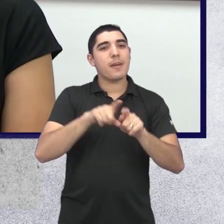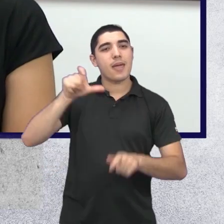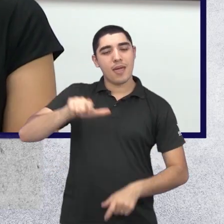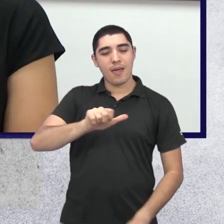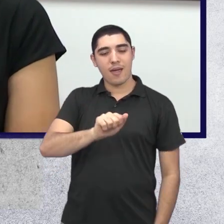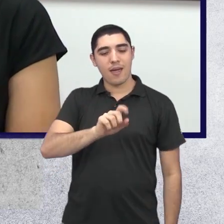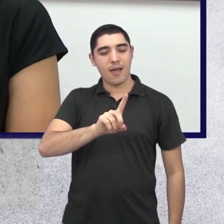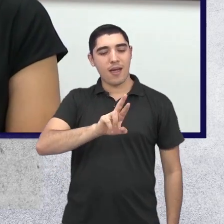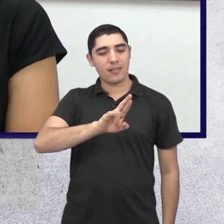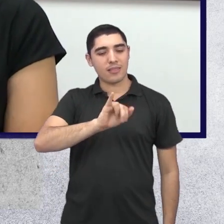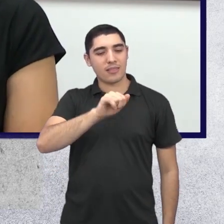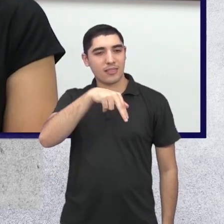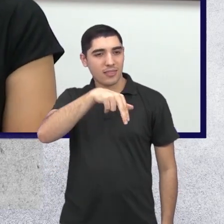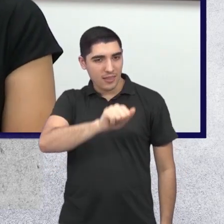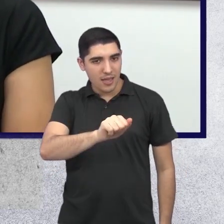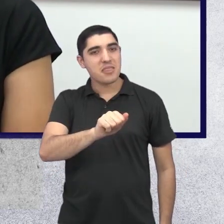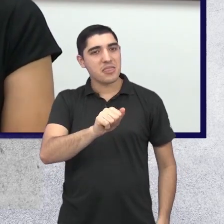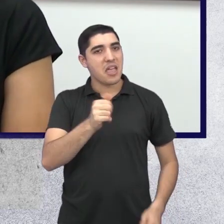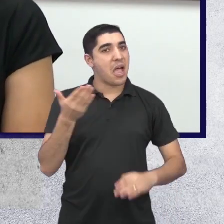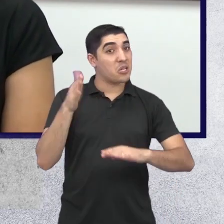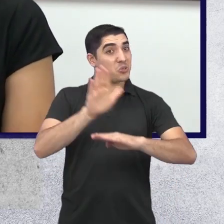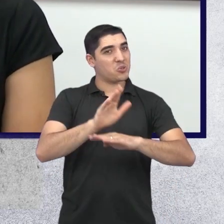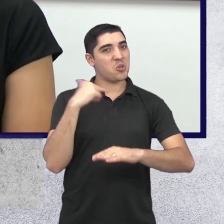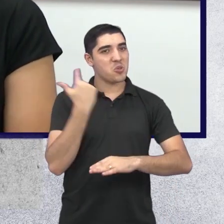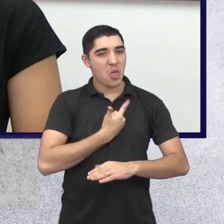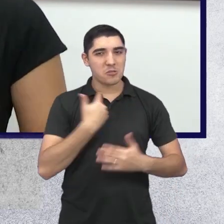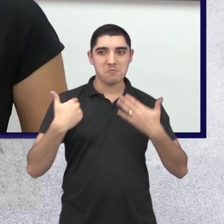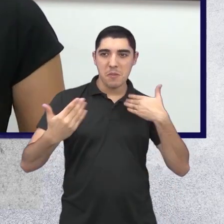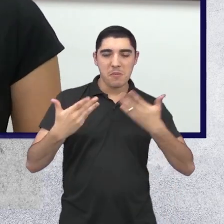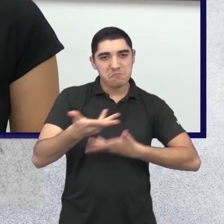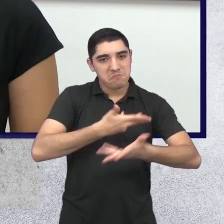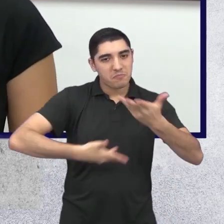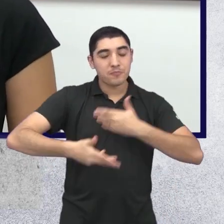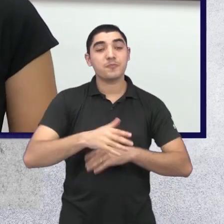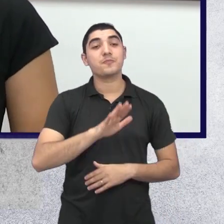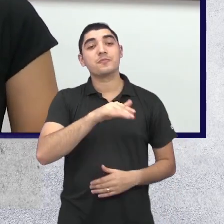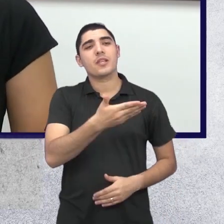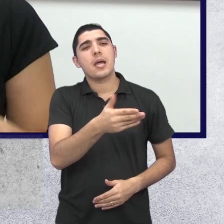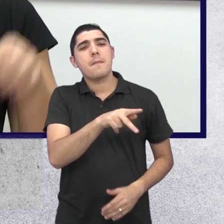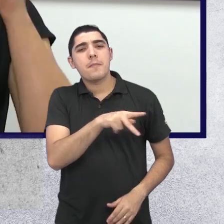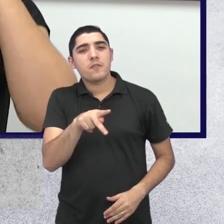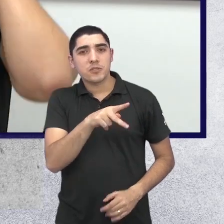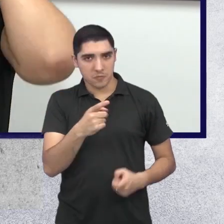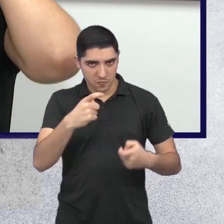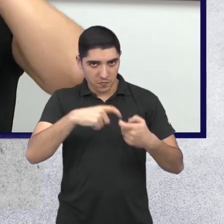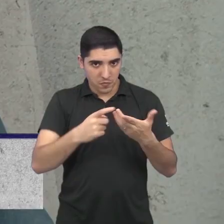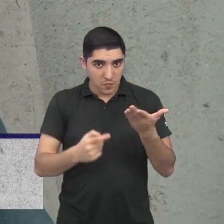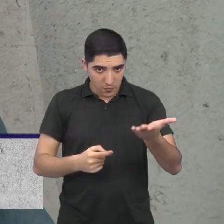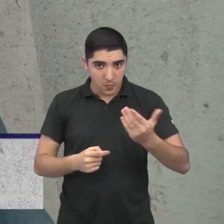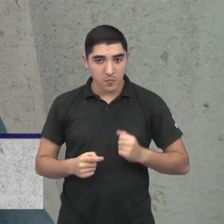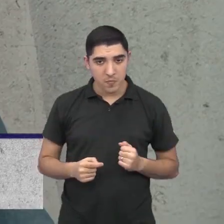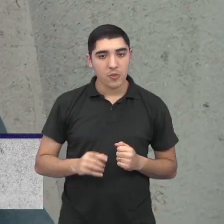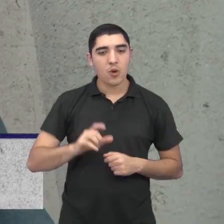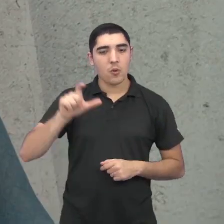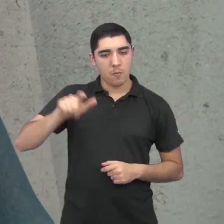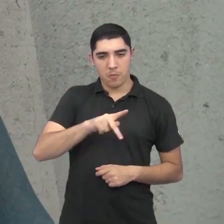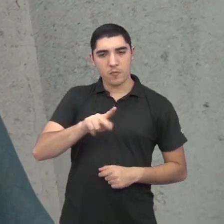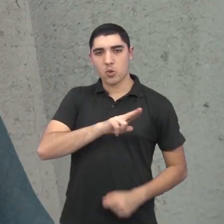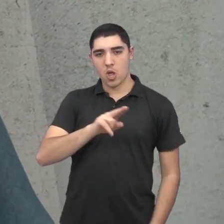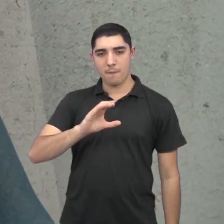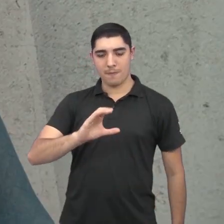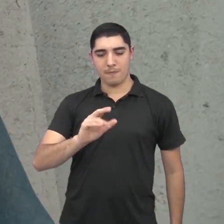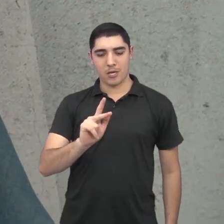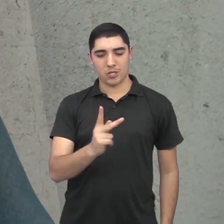viu? Pela Adriana Maciel também de ter participado com a gente aqui, agregado mais ainda o nosso papo. Professor, volto com você. O